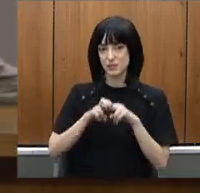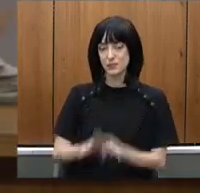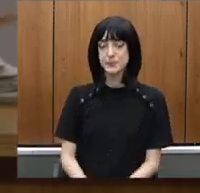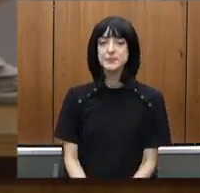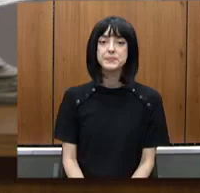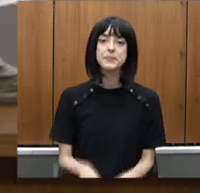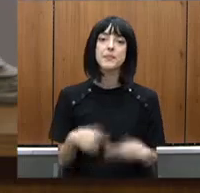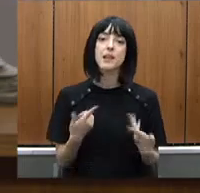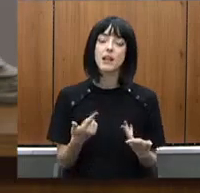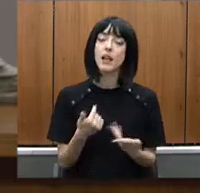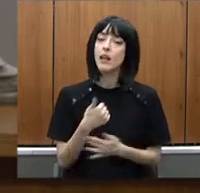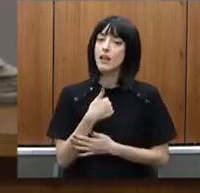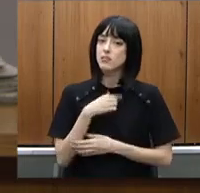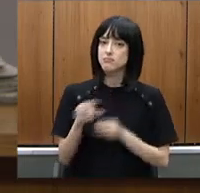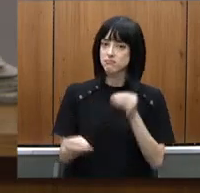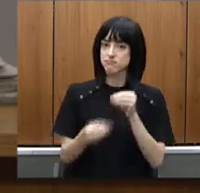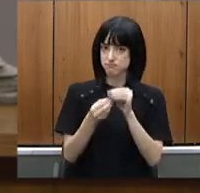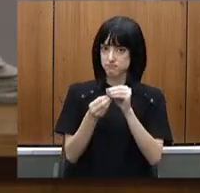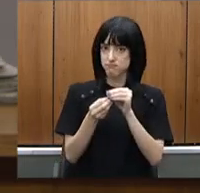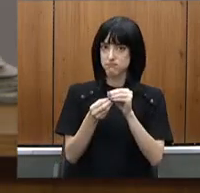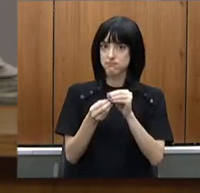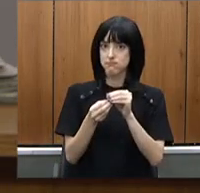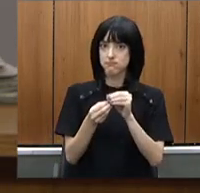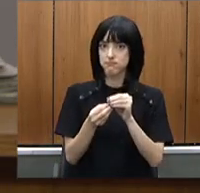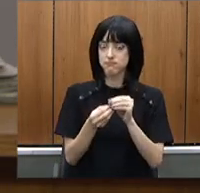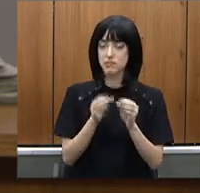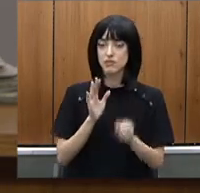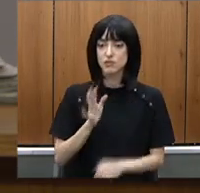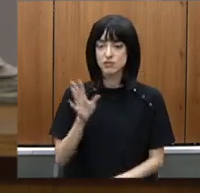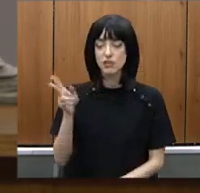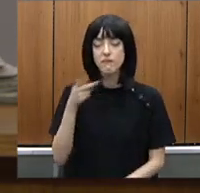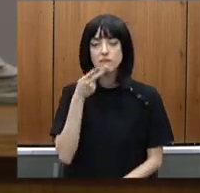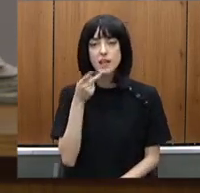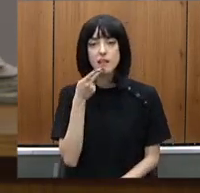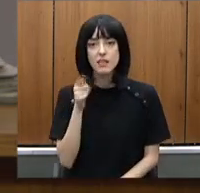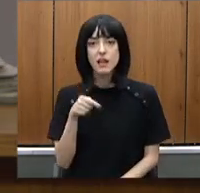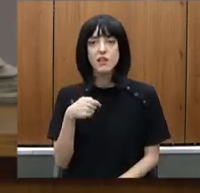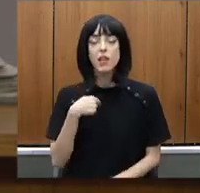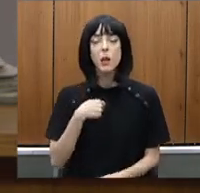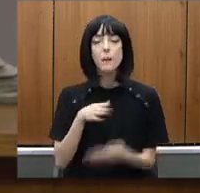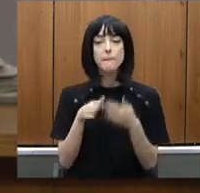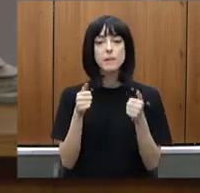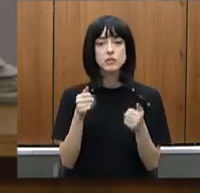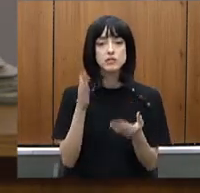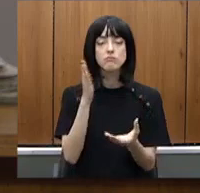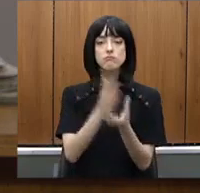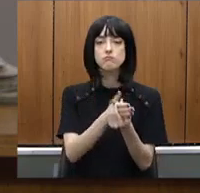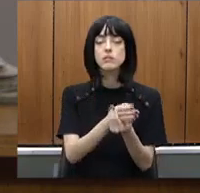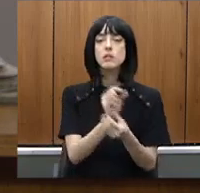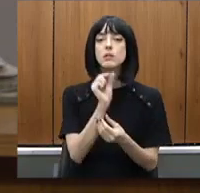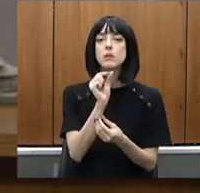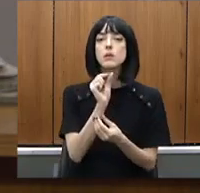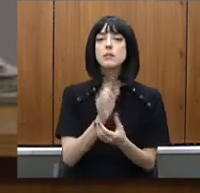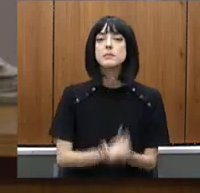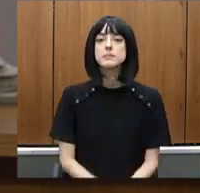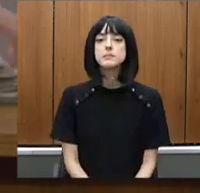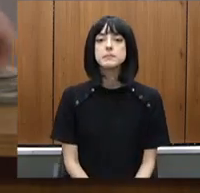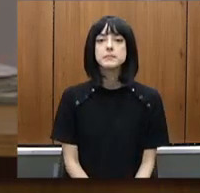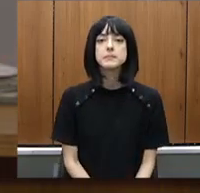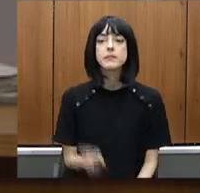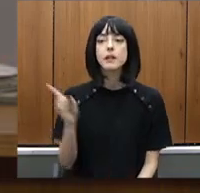Sargento Rodrigues já citou até fiz um requerimento na sexta-feira em Betim Minas Gerais